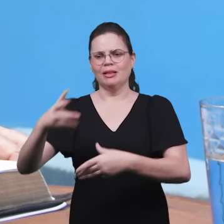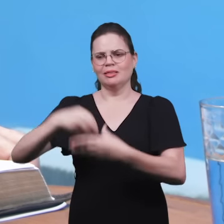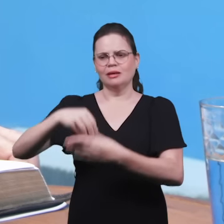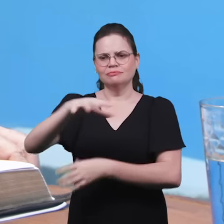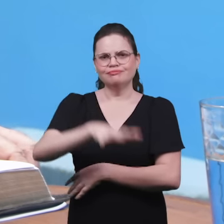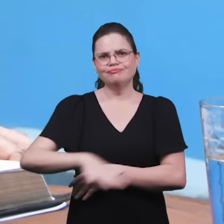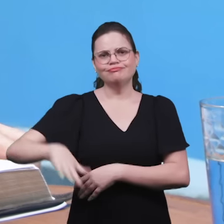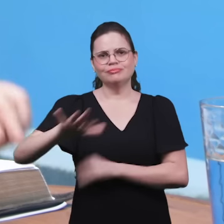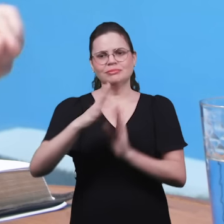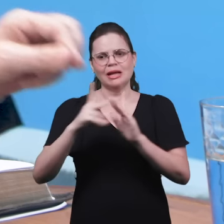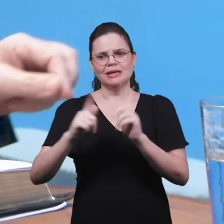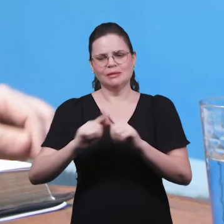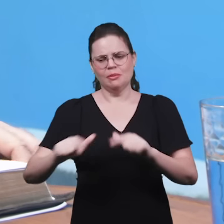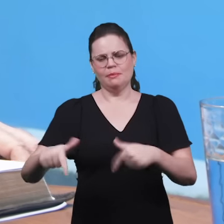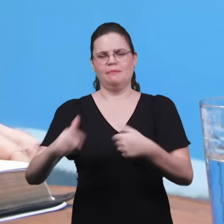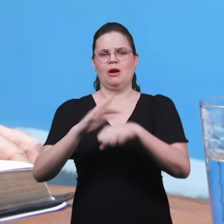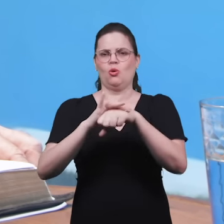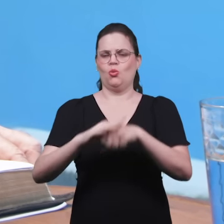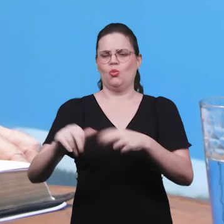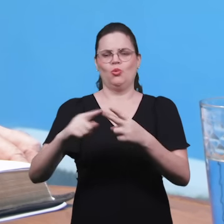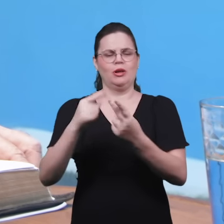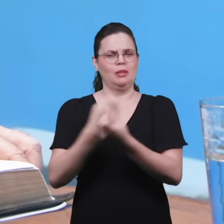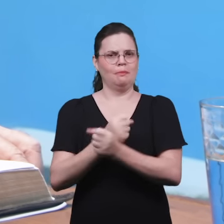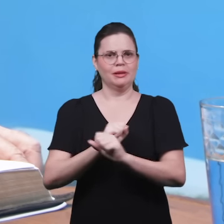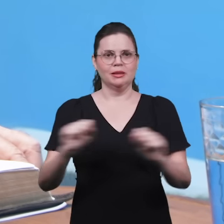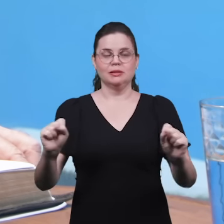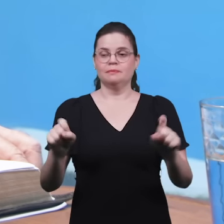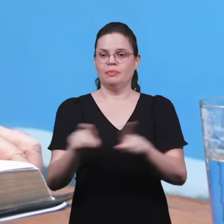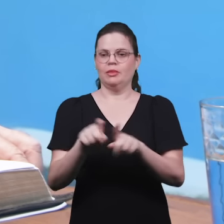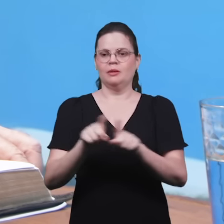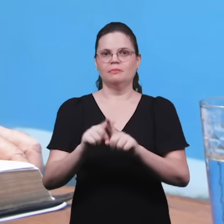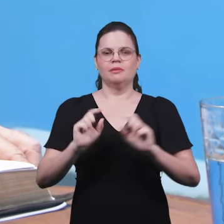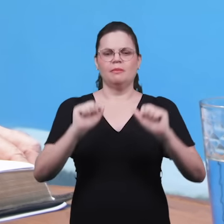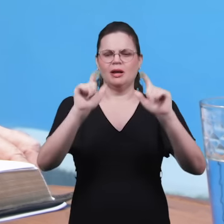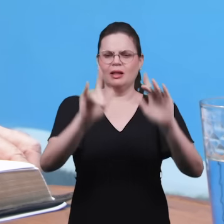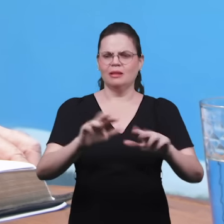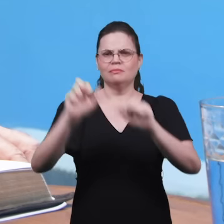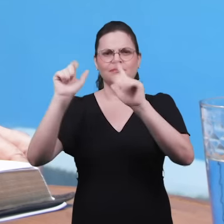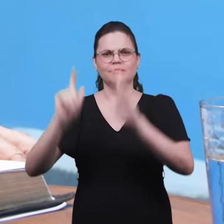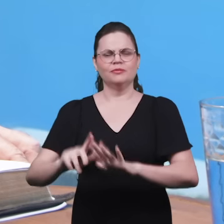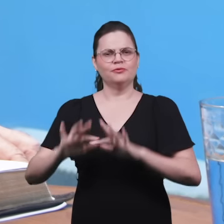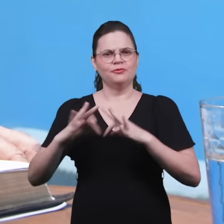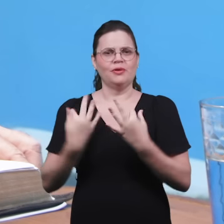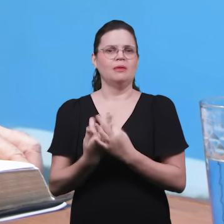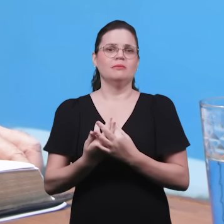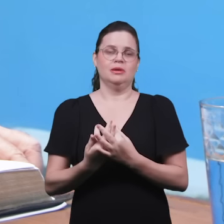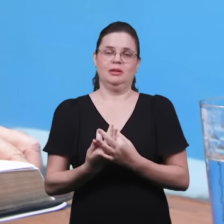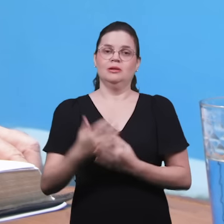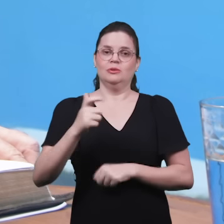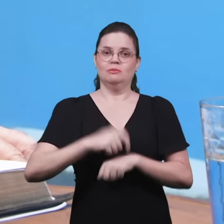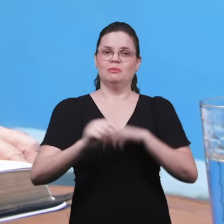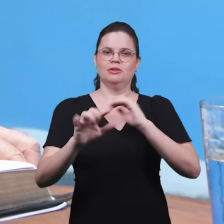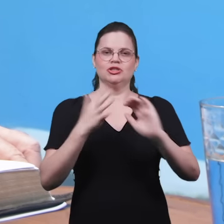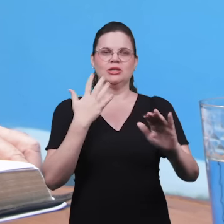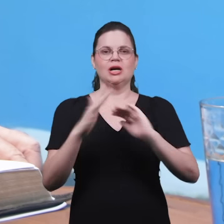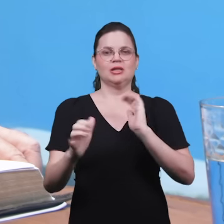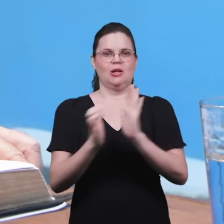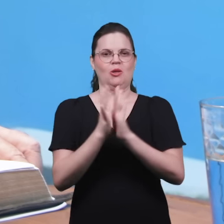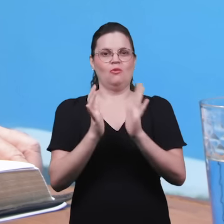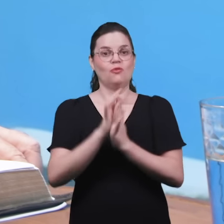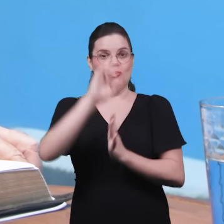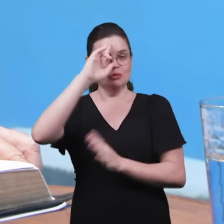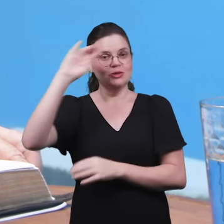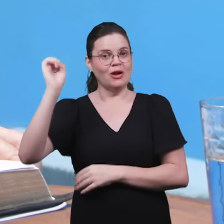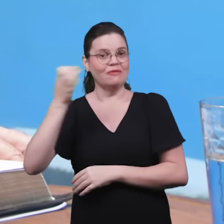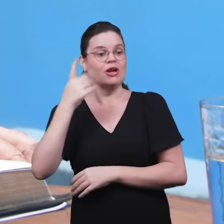maravilha, uma cura, uma libertação, atingindo lares. Muitas vezes, ao cantar esse louvor, eu vou estar atingindo o